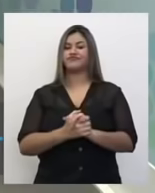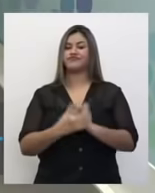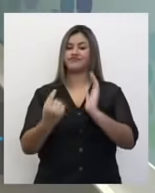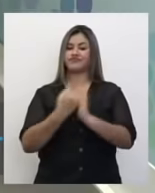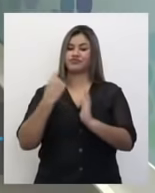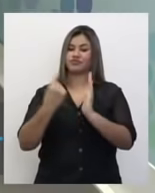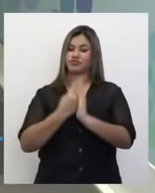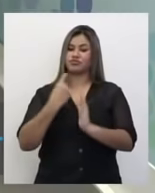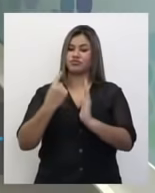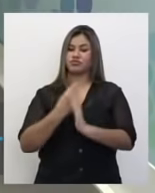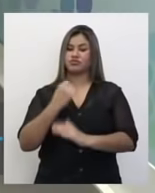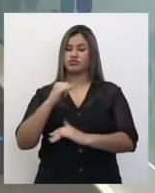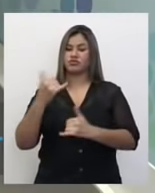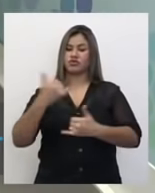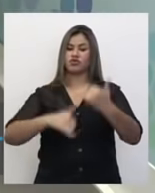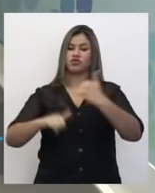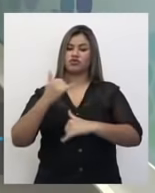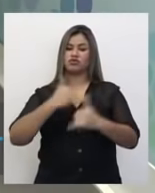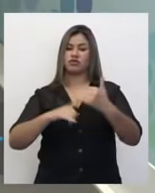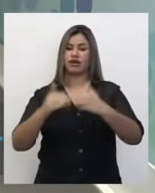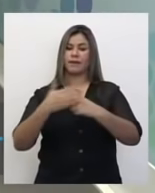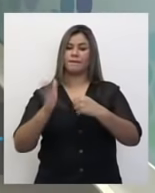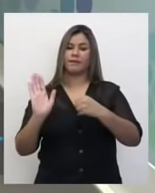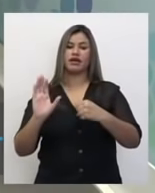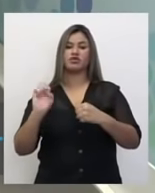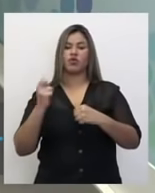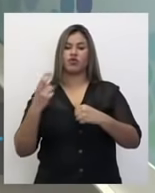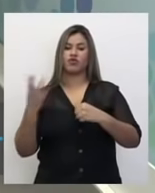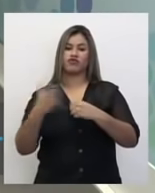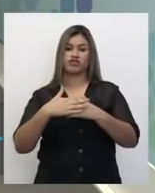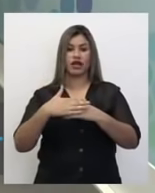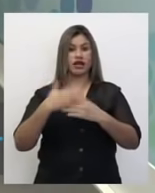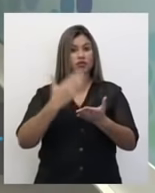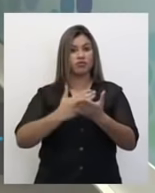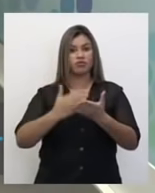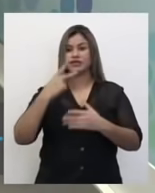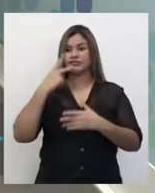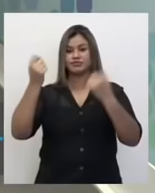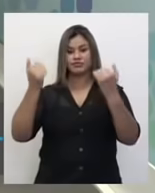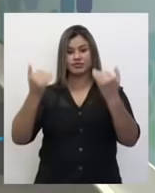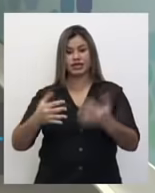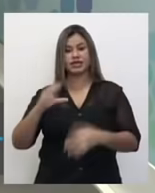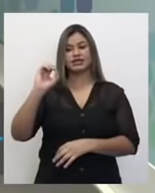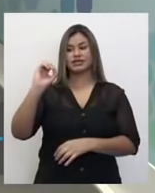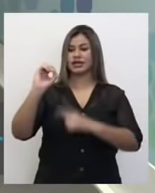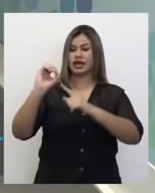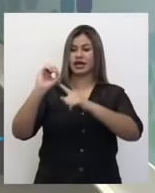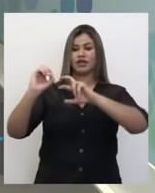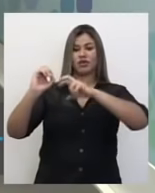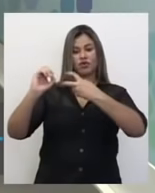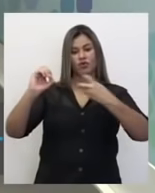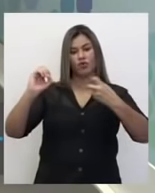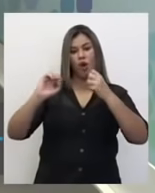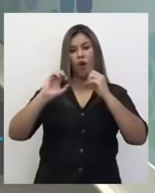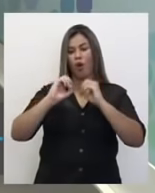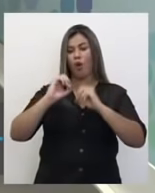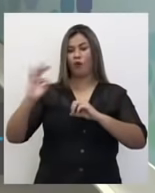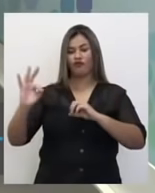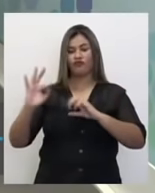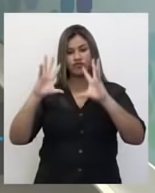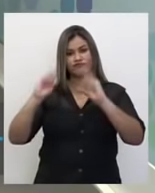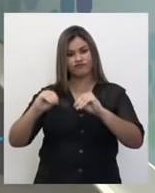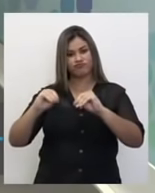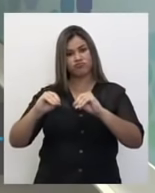chat como eu sei se a corrente tá aberta e tá fechada. No começo eu já falei zero é igual a off, corrente